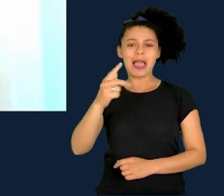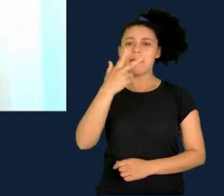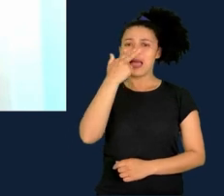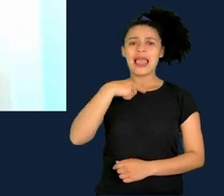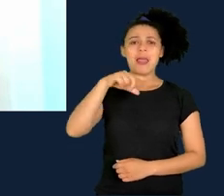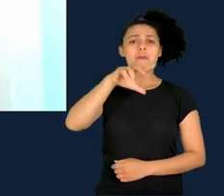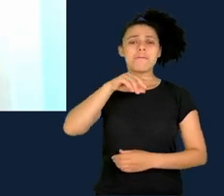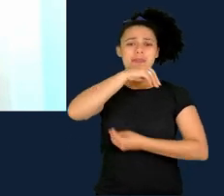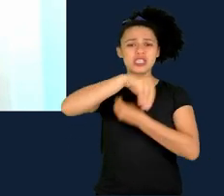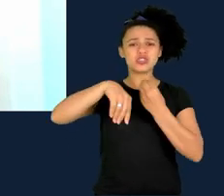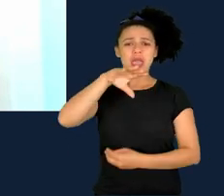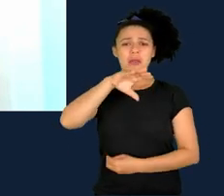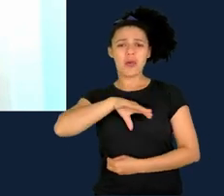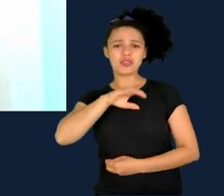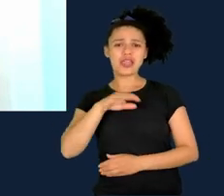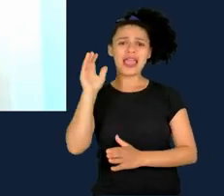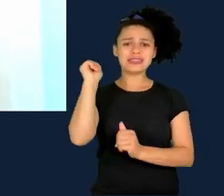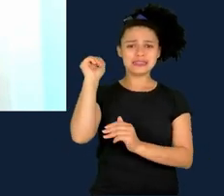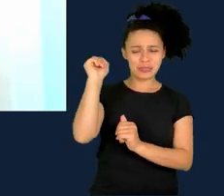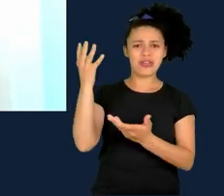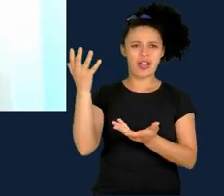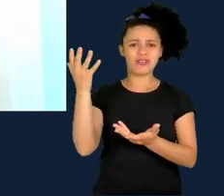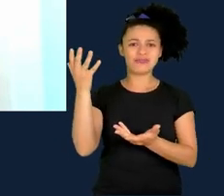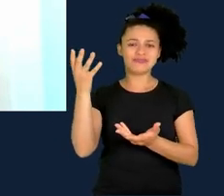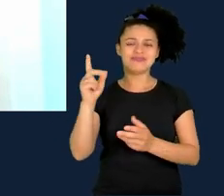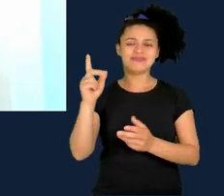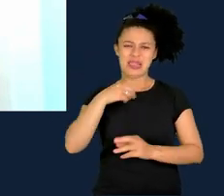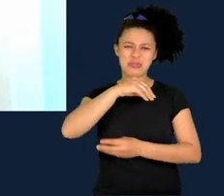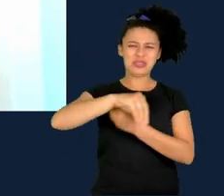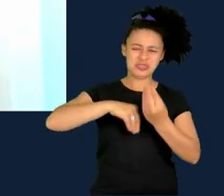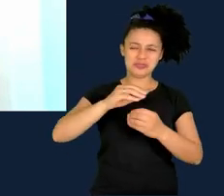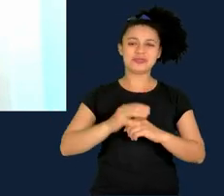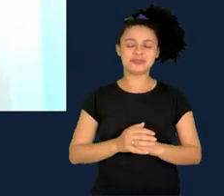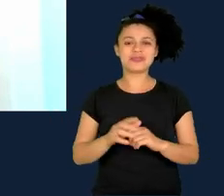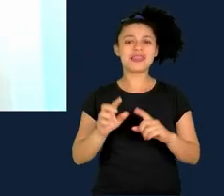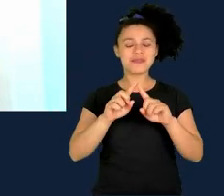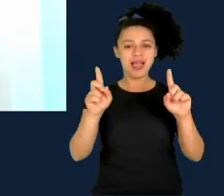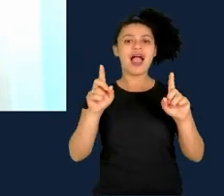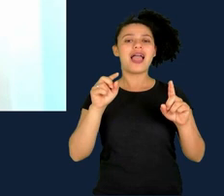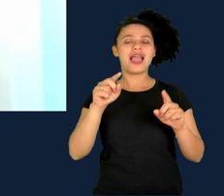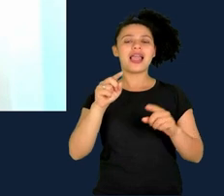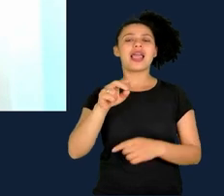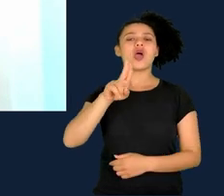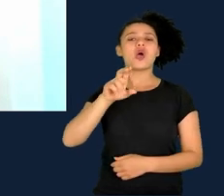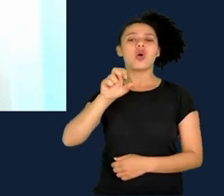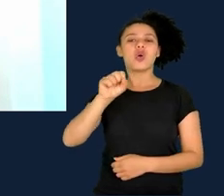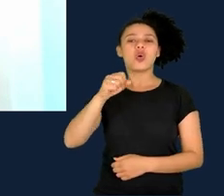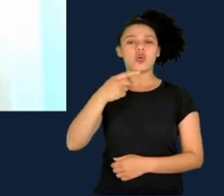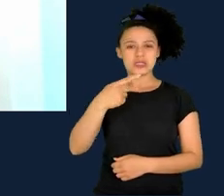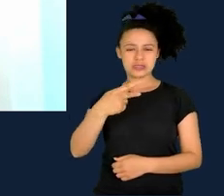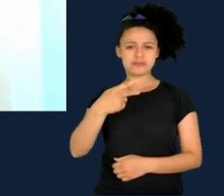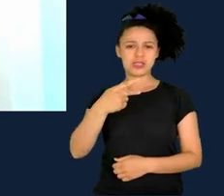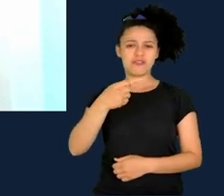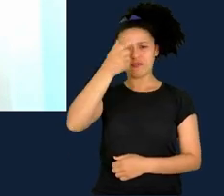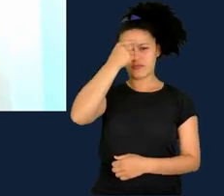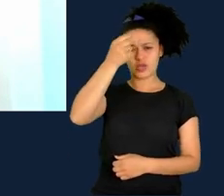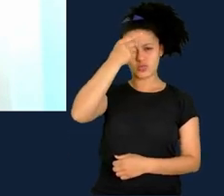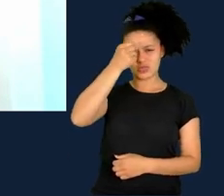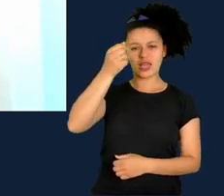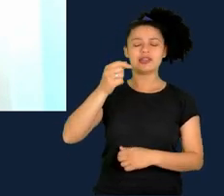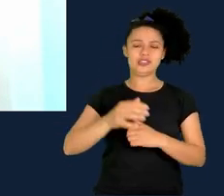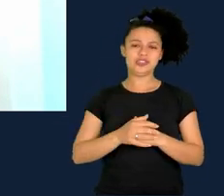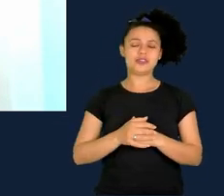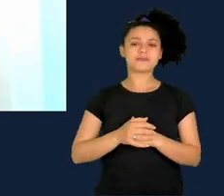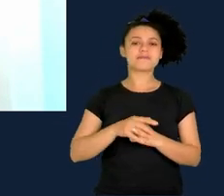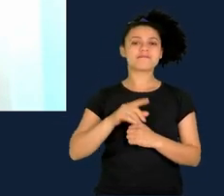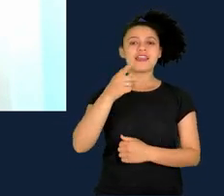o meu falar. Eu não queria destacar, Laura estudou um montão aqui na USP, né? Aprendeu esse português perfeito, mas saiu aí um colheita